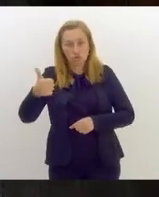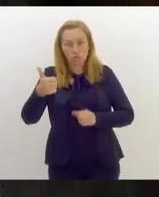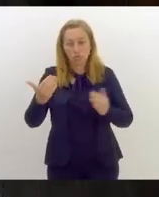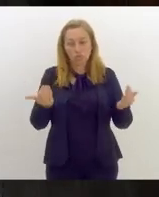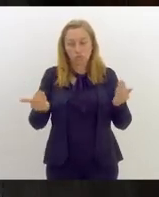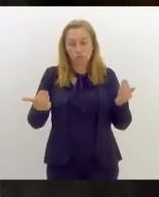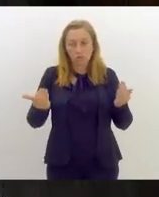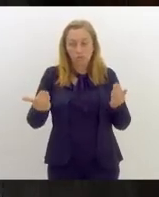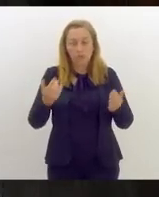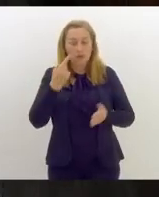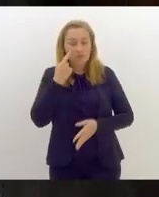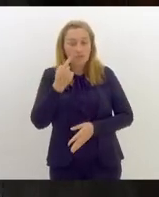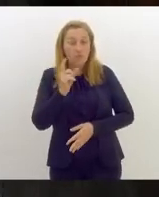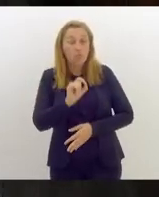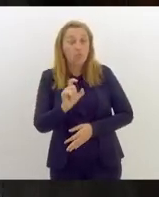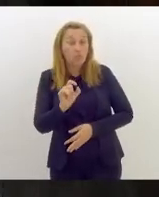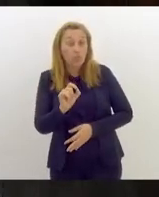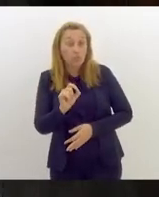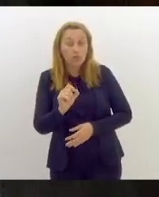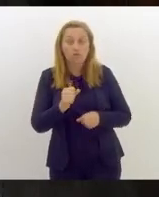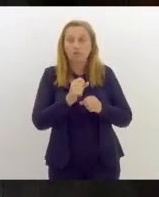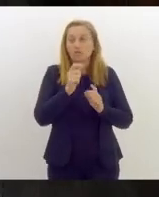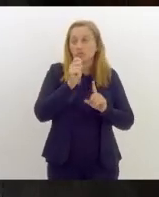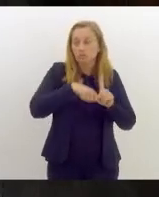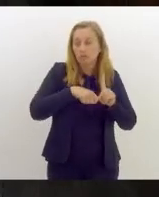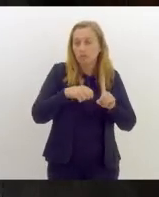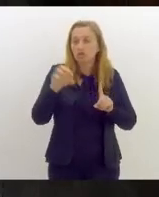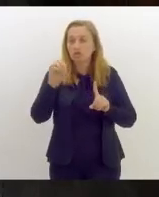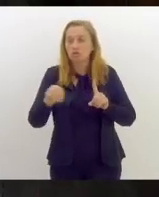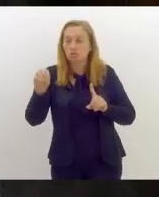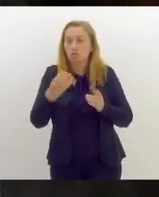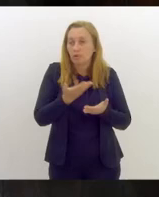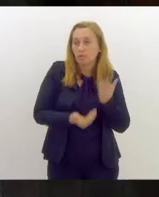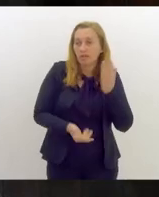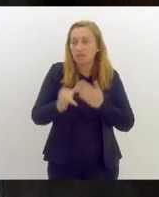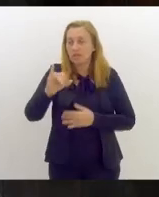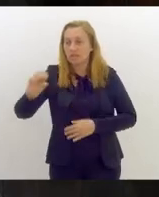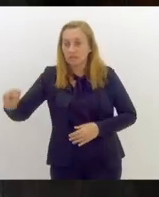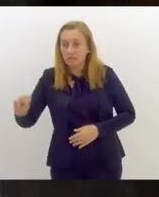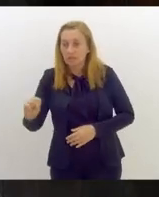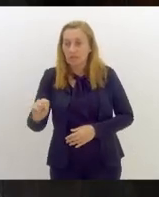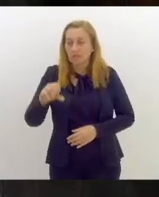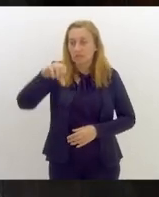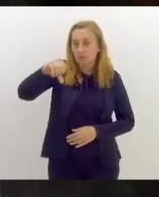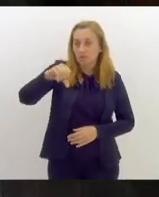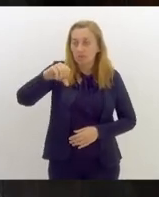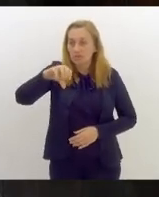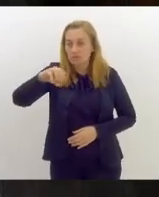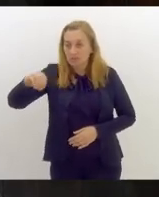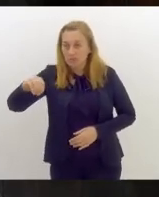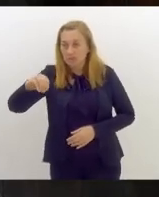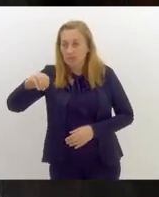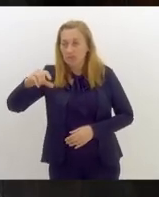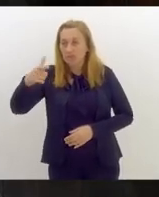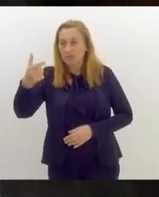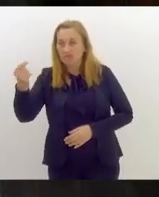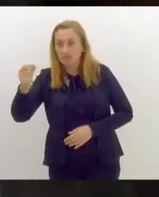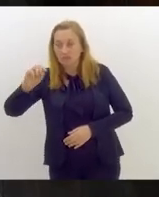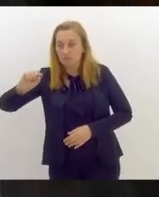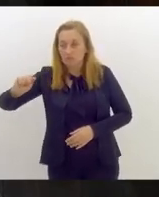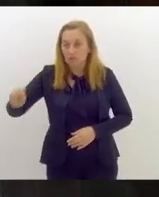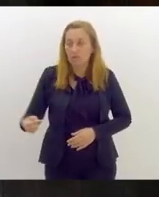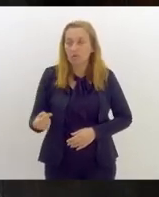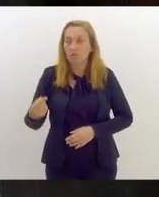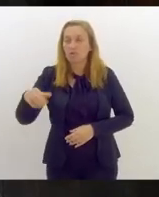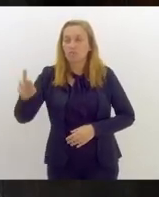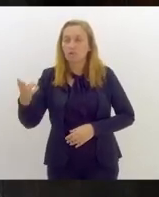E verificou que neste mês de outubro a perda de ICMS foi de 920 milhões